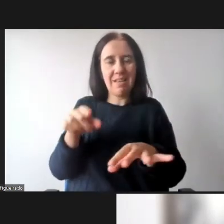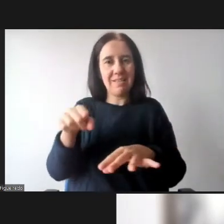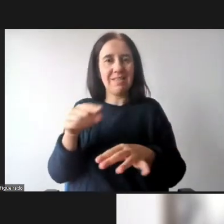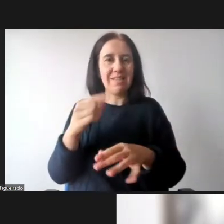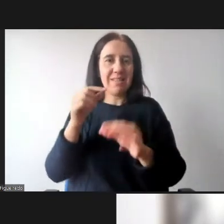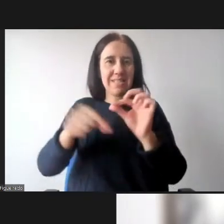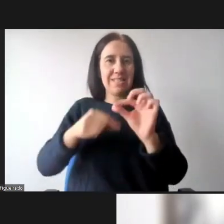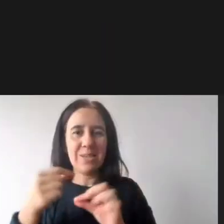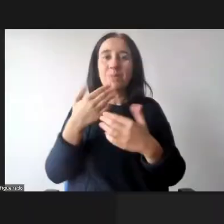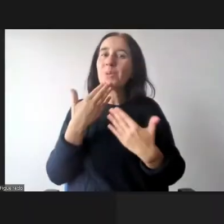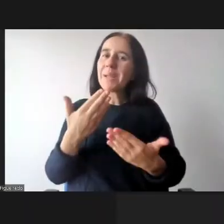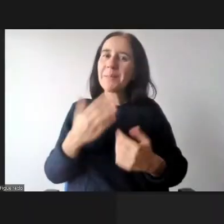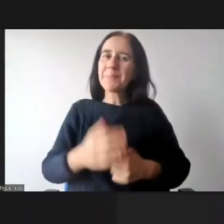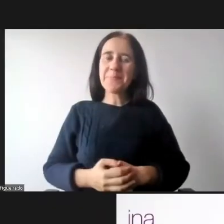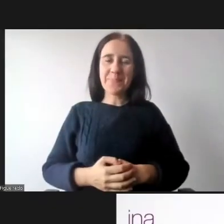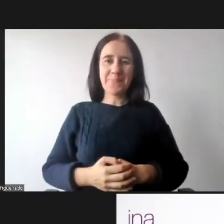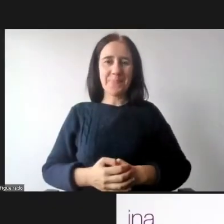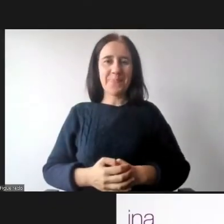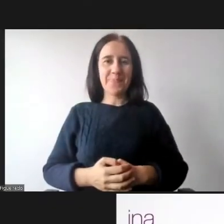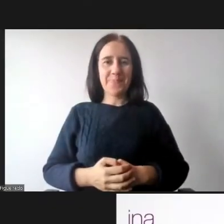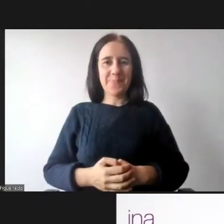Muito obrigada.